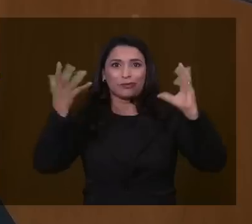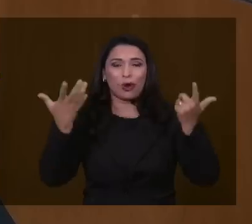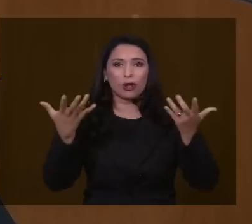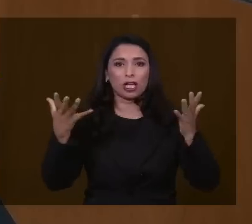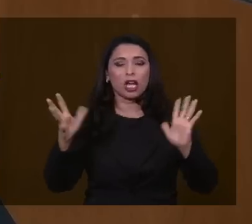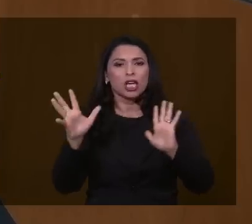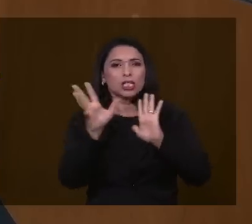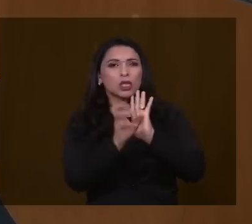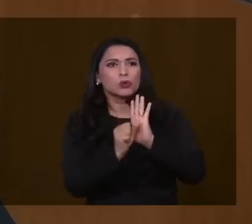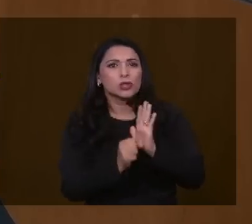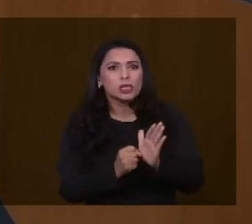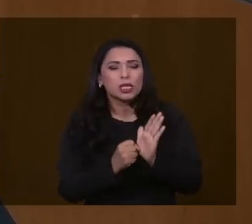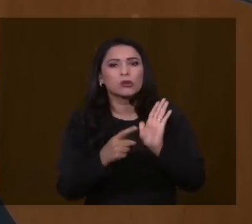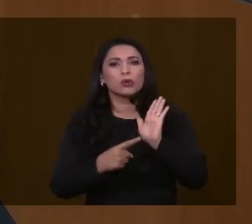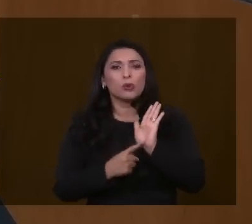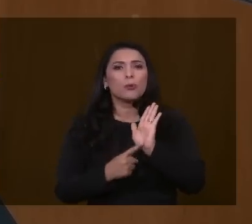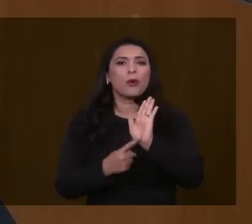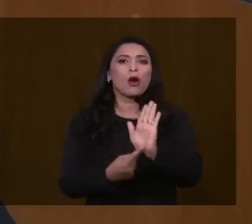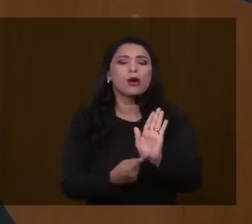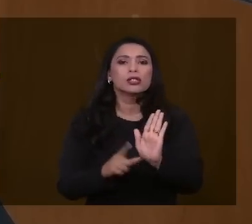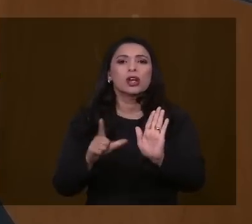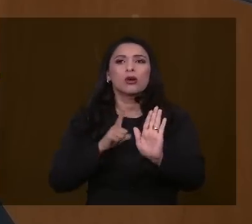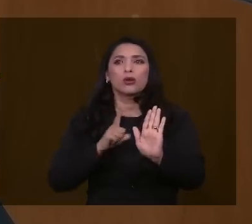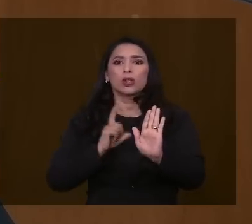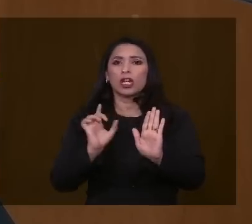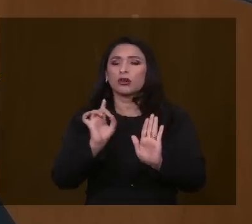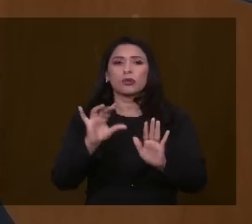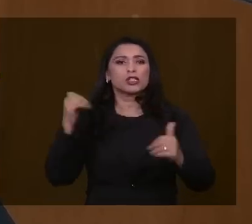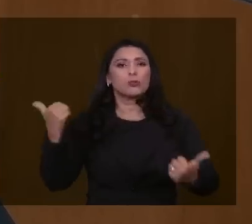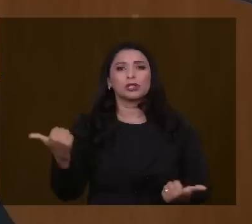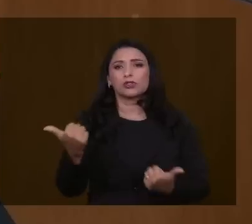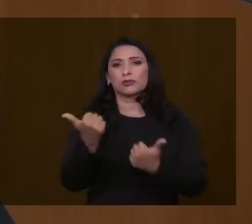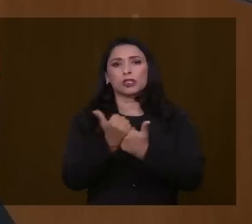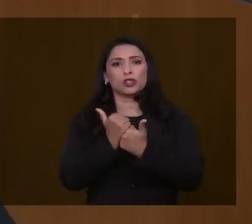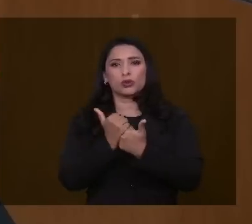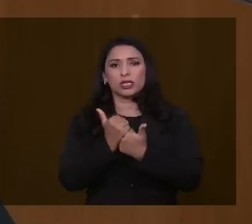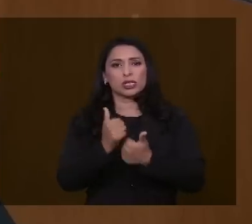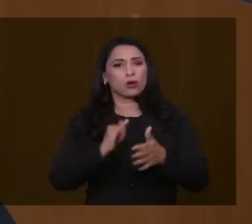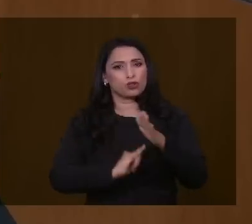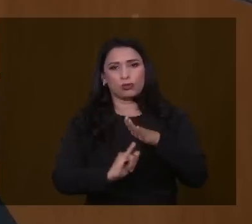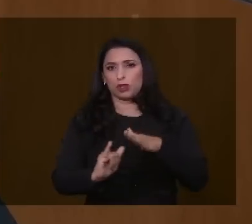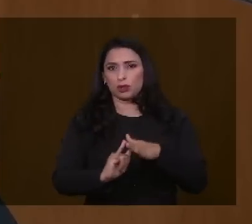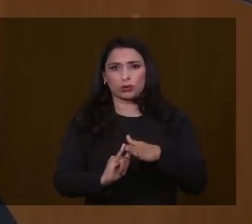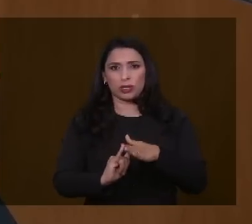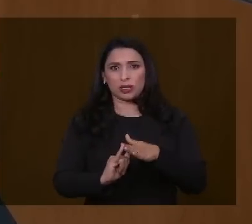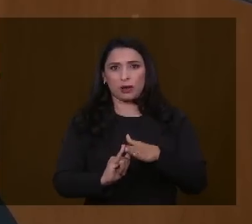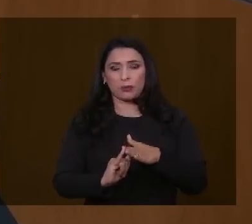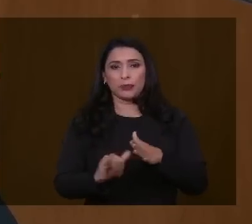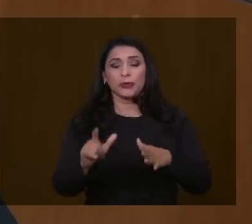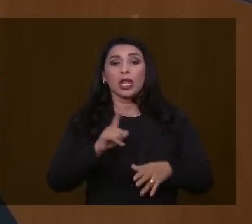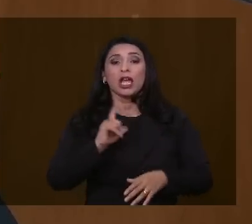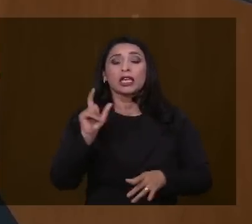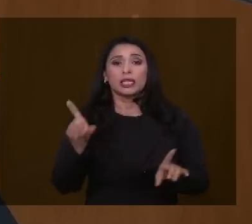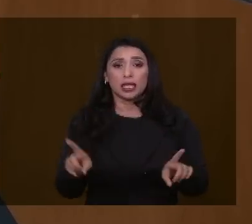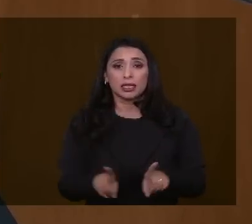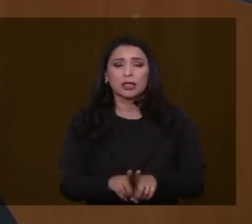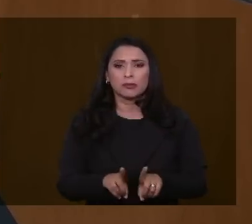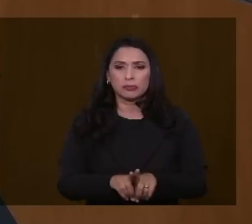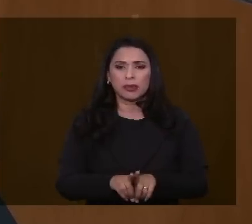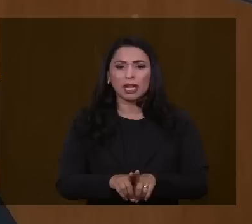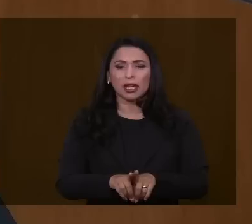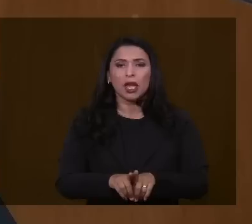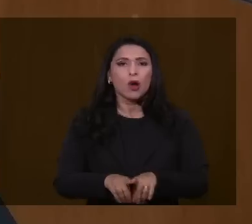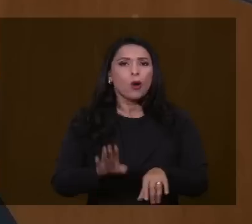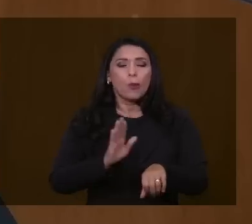que a continuidade de uma linhagem sucessória institucional. Ela assume um colorido